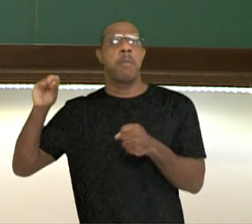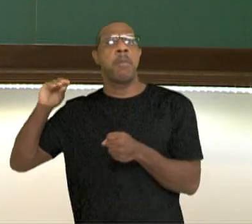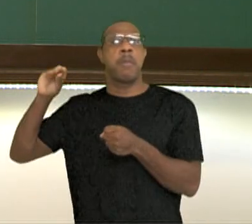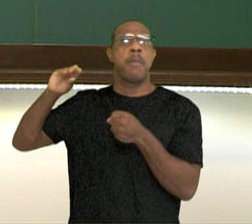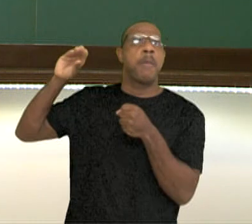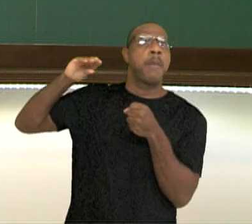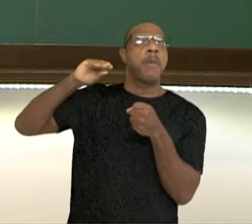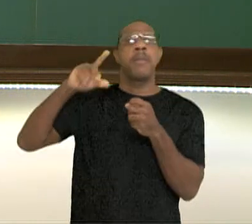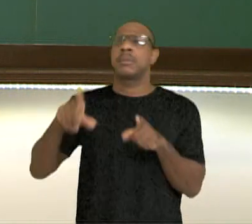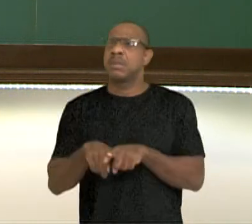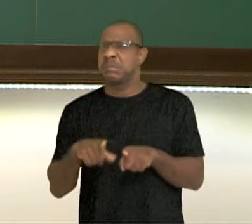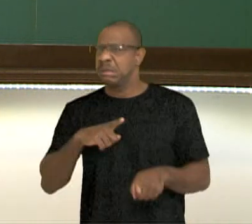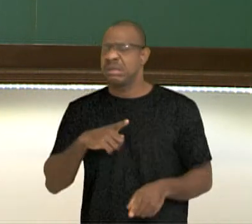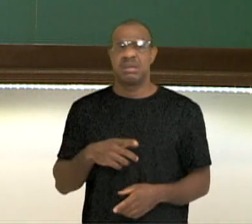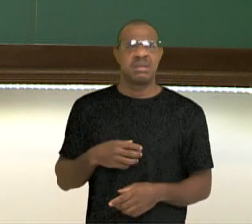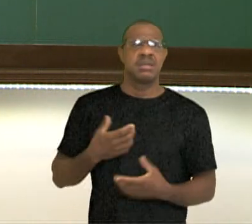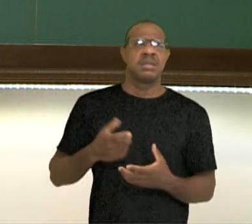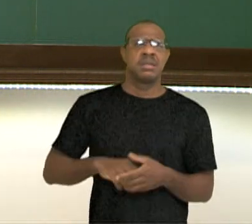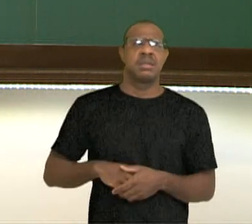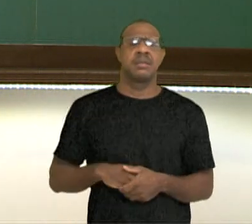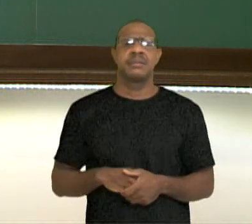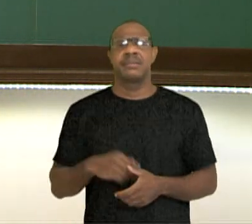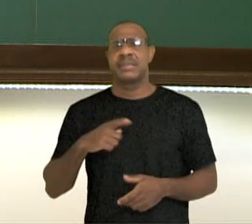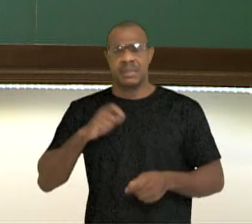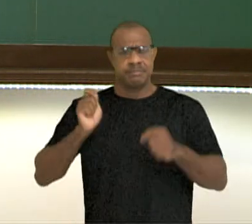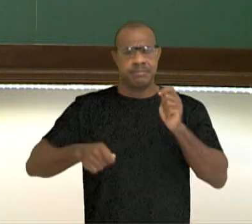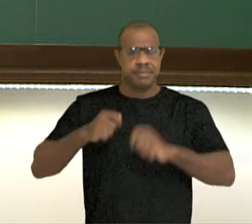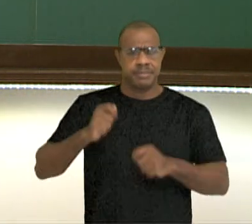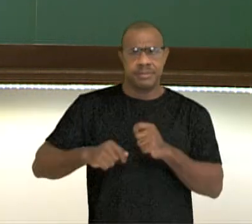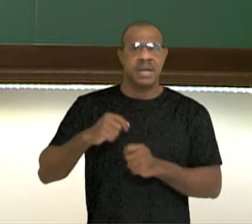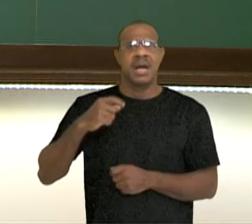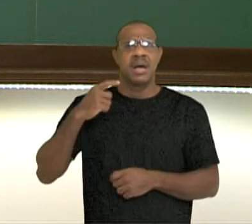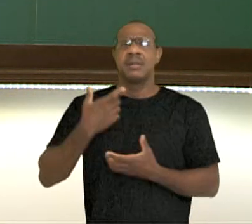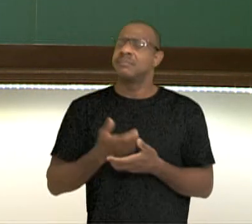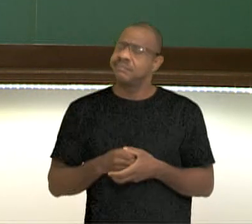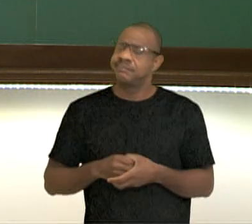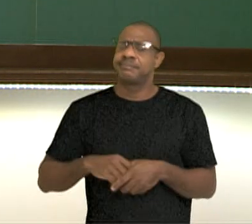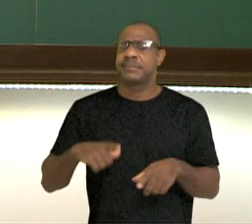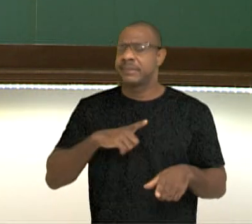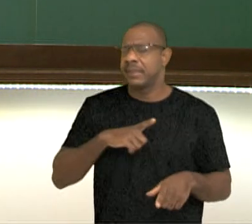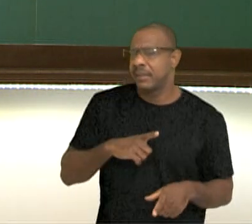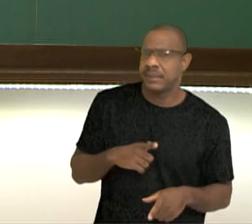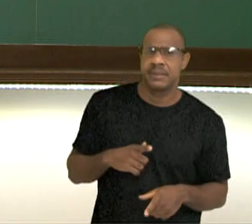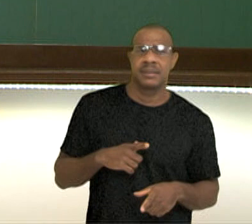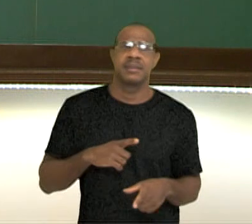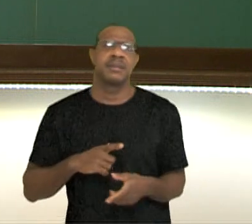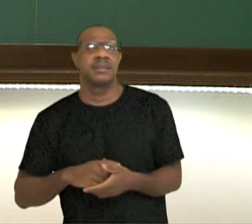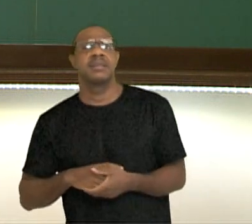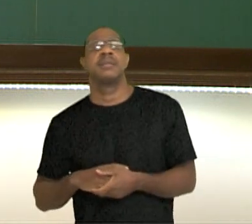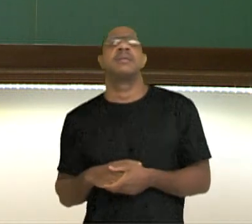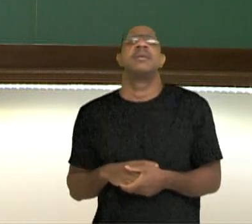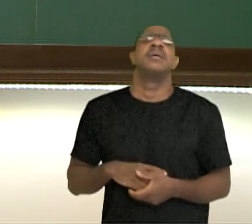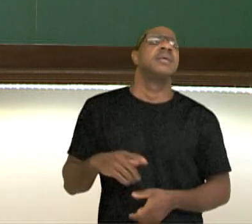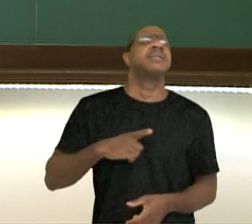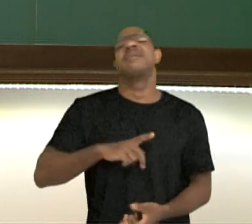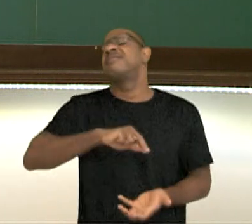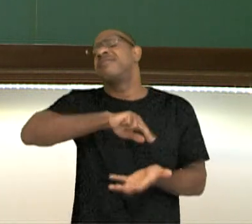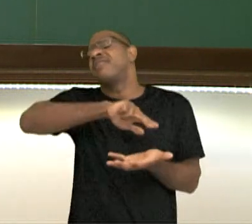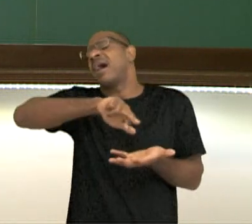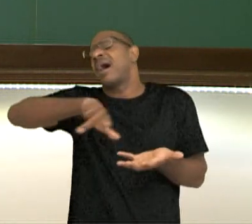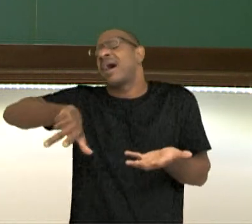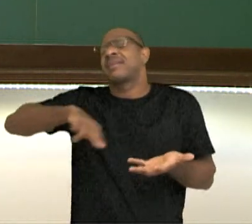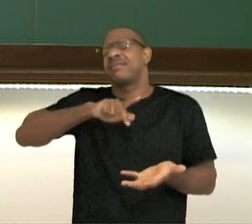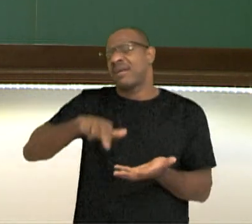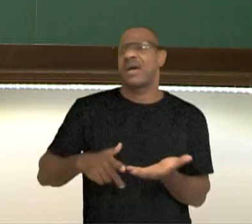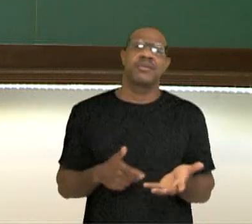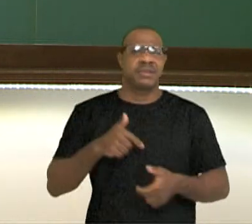Sem contar o som, né? A voz lírica em si é algo que mexe bastante. Tem muita gente aí na sala de